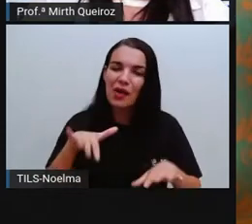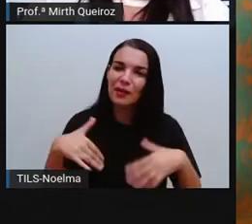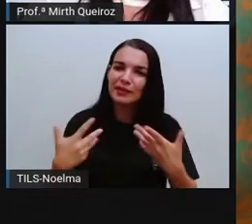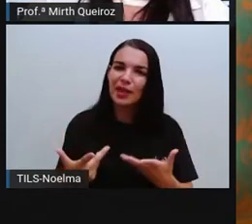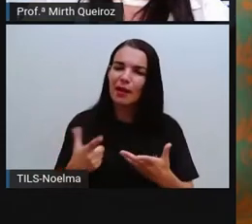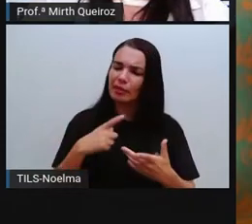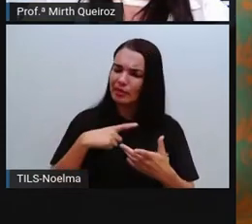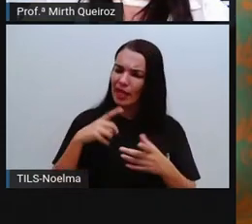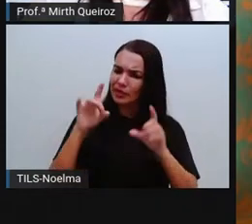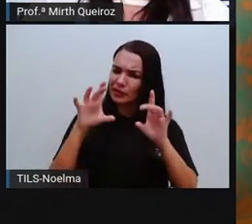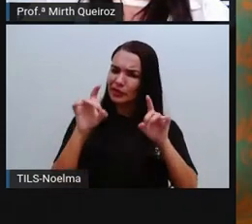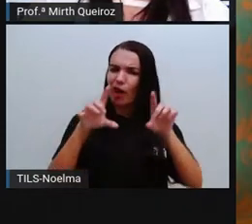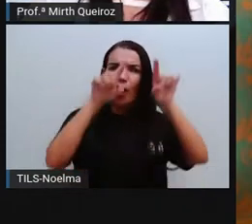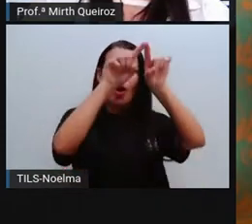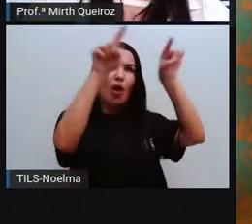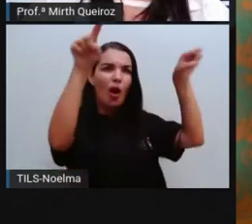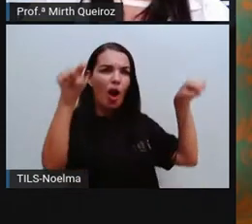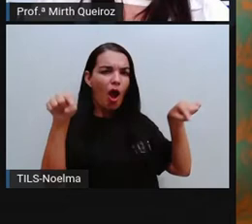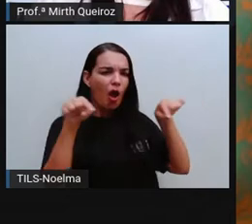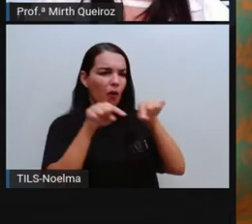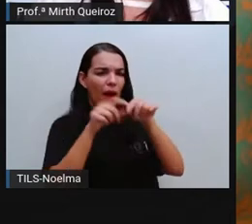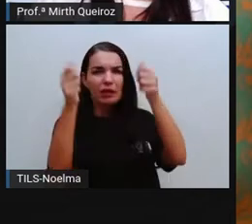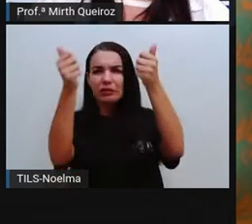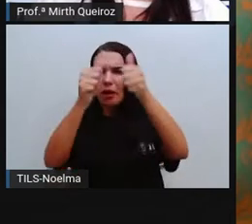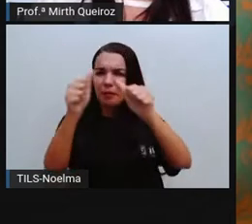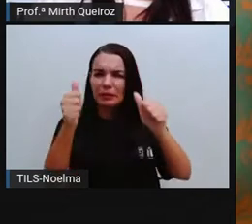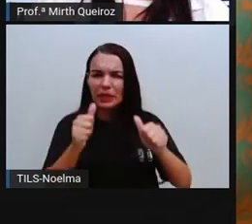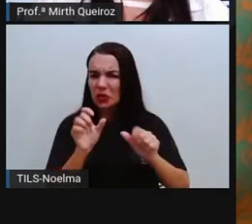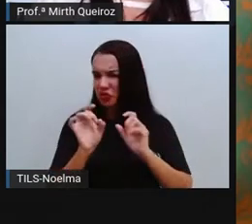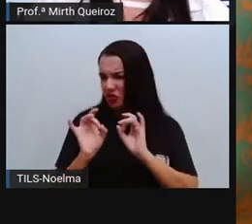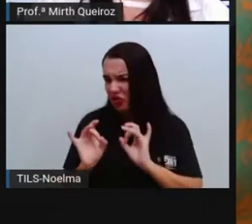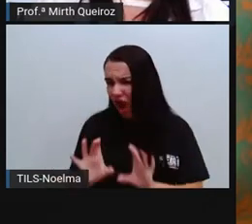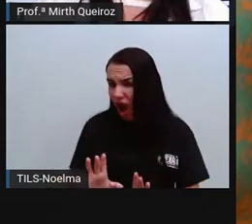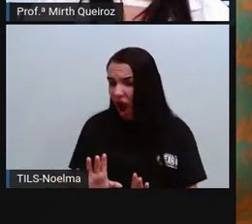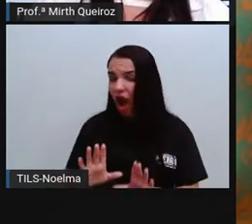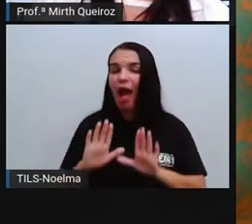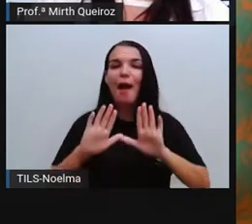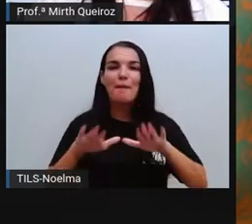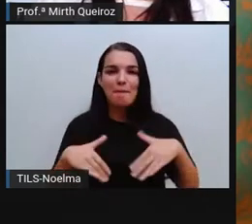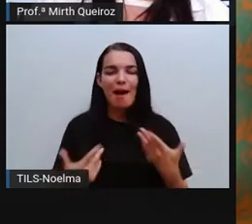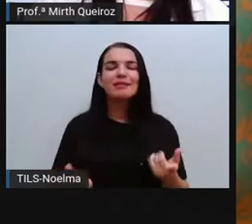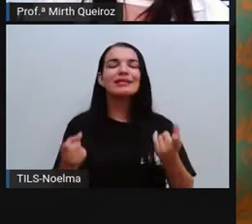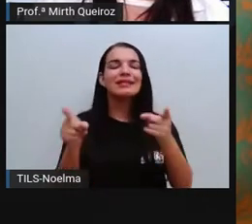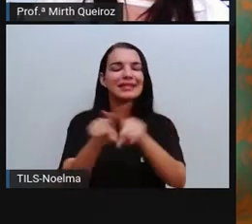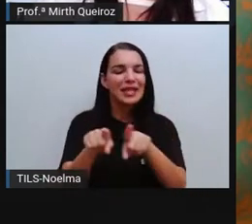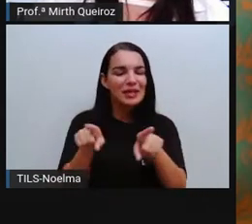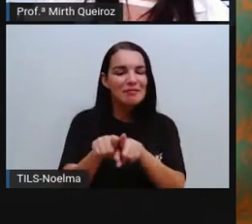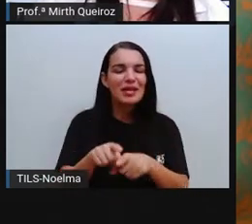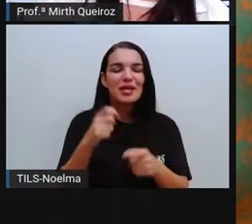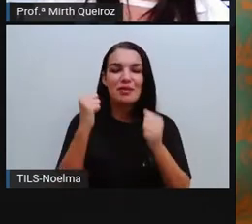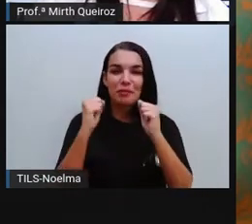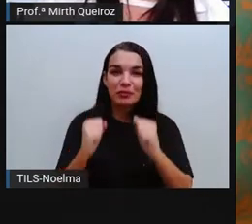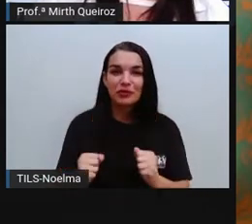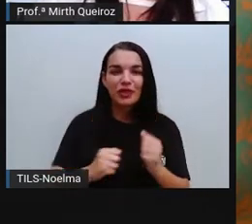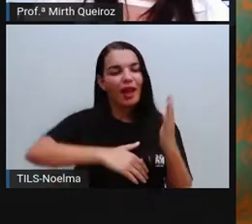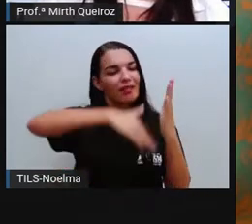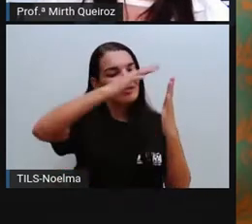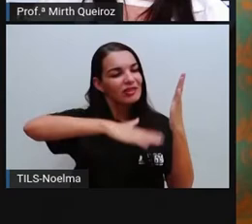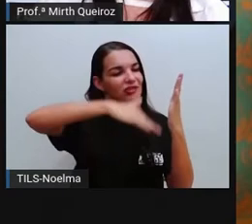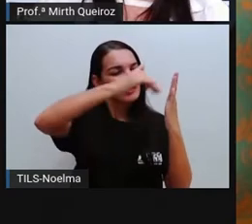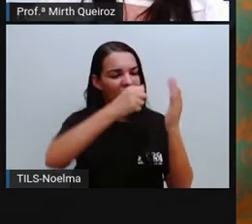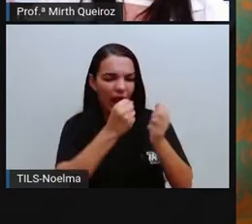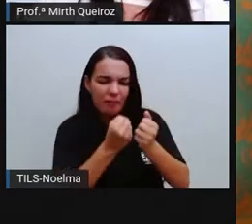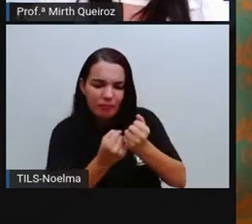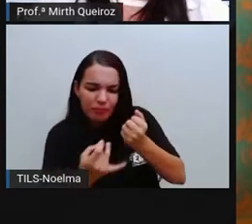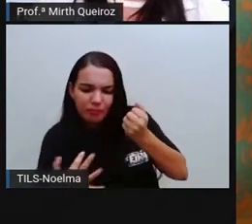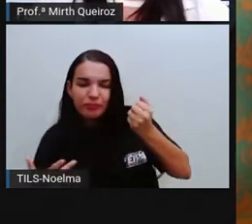quadros belos dentro de um museu, claro que isso a gente deve apreciar, é maravilhoso, ela pensou que ao invés de gastar muita tinta ali dentro de um